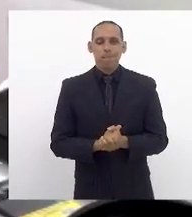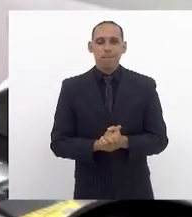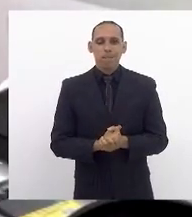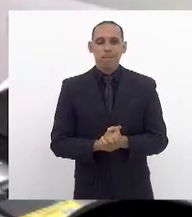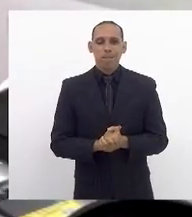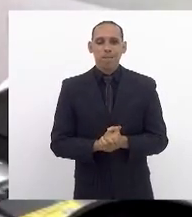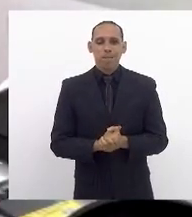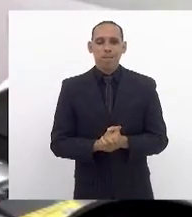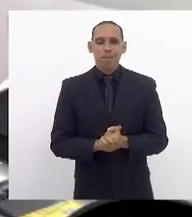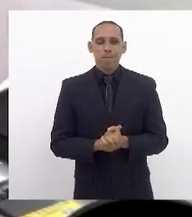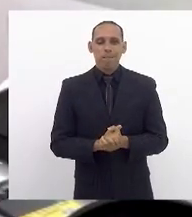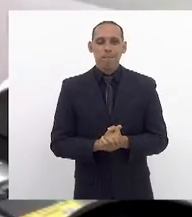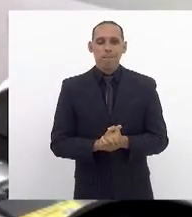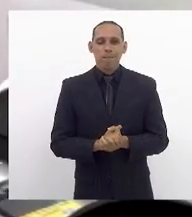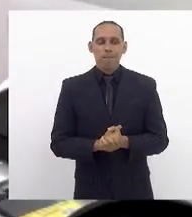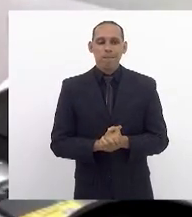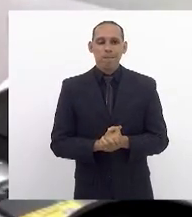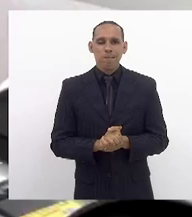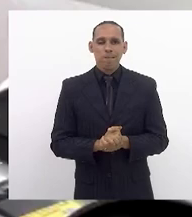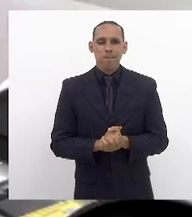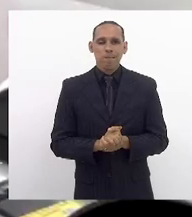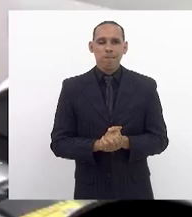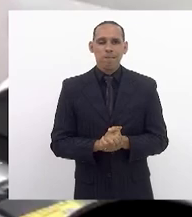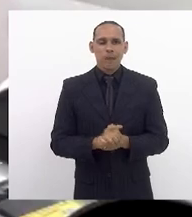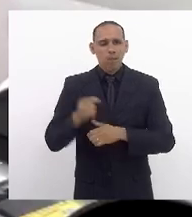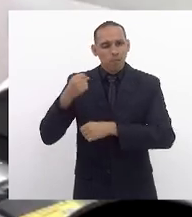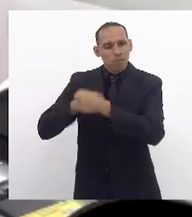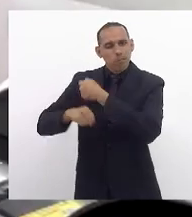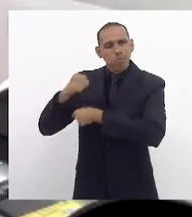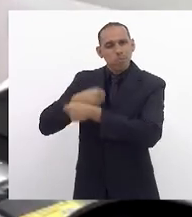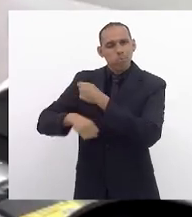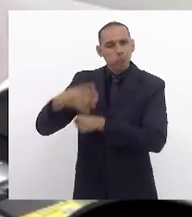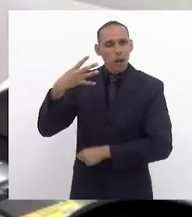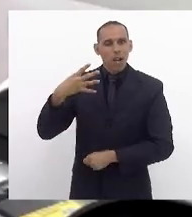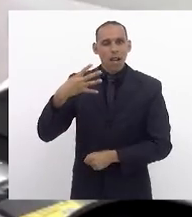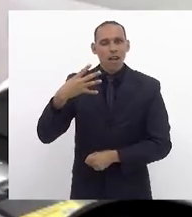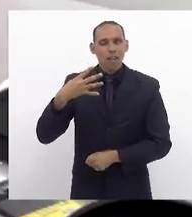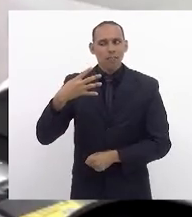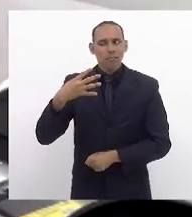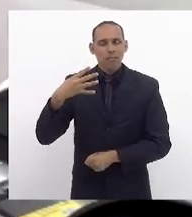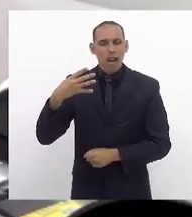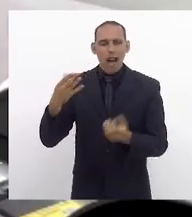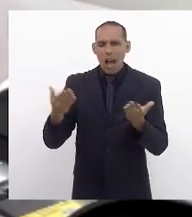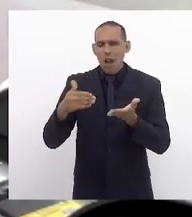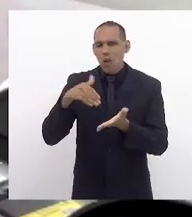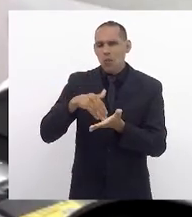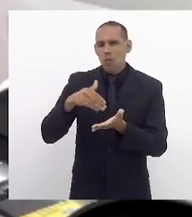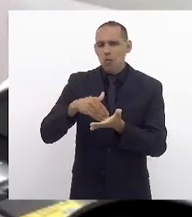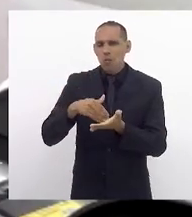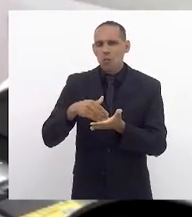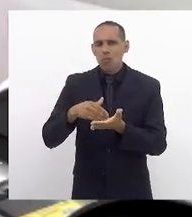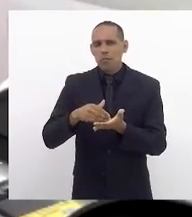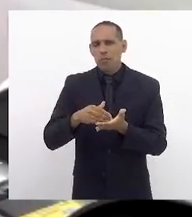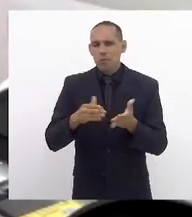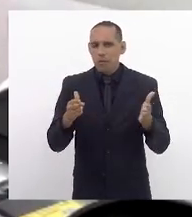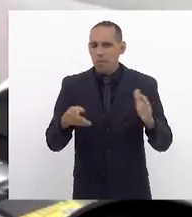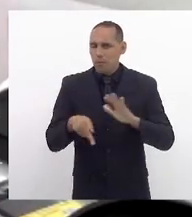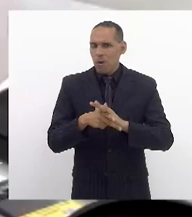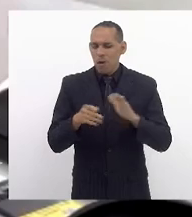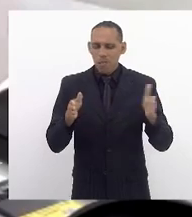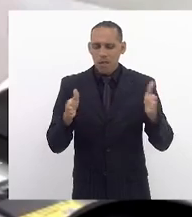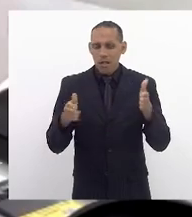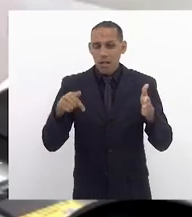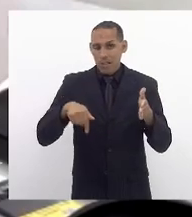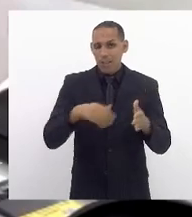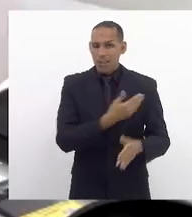colocar que desde há 4 anos praticamente, esse é o último ano do mandato, né, desse